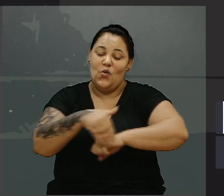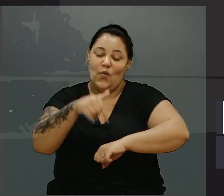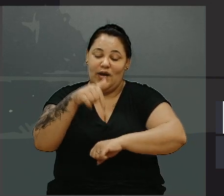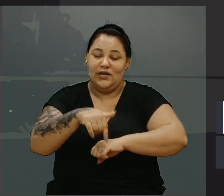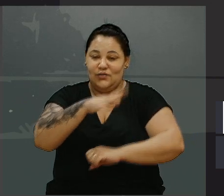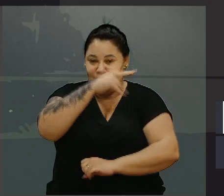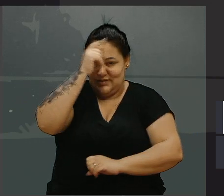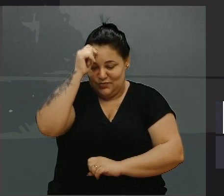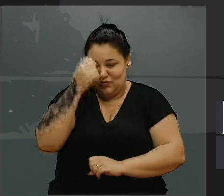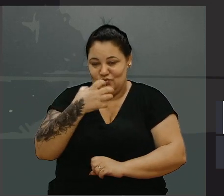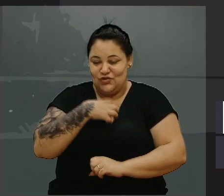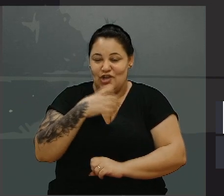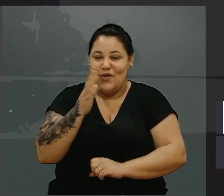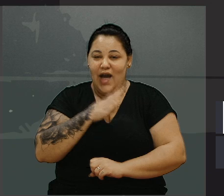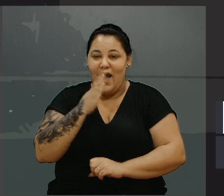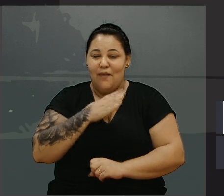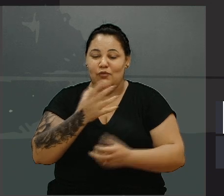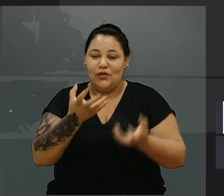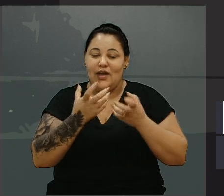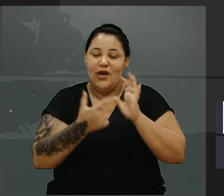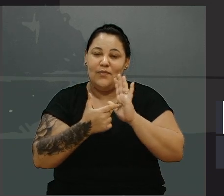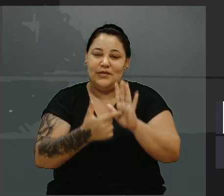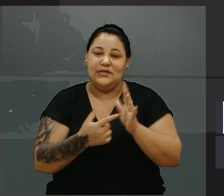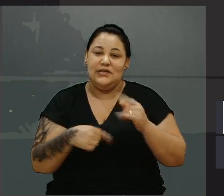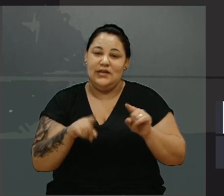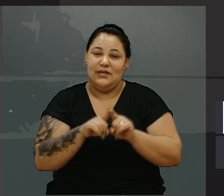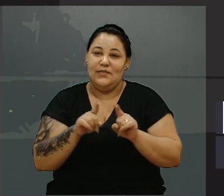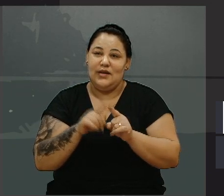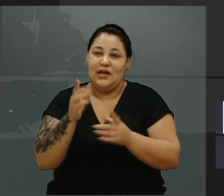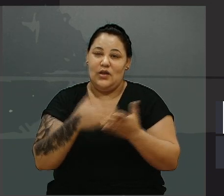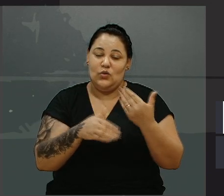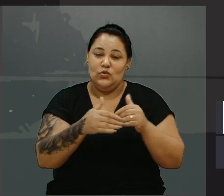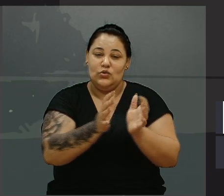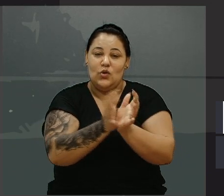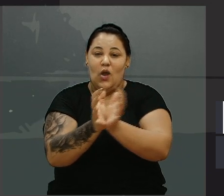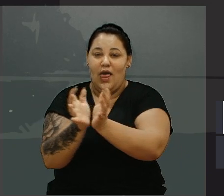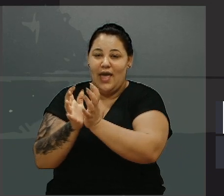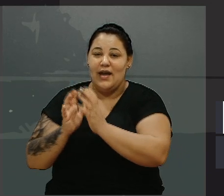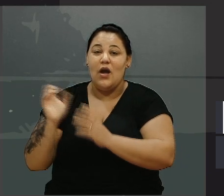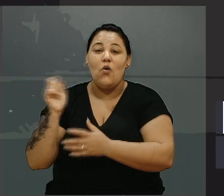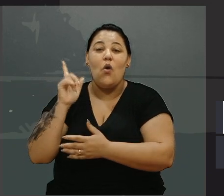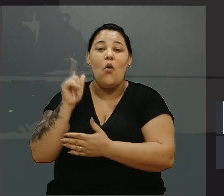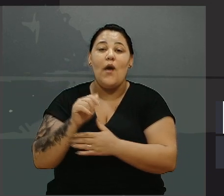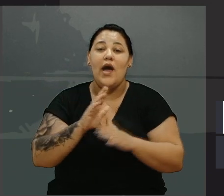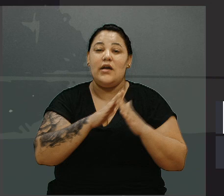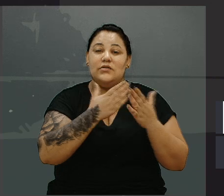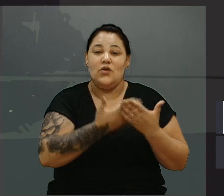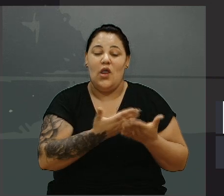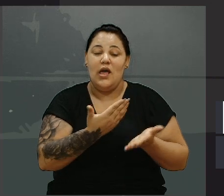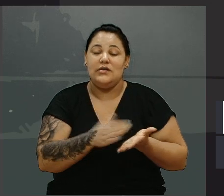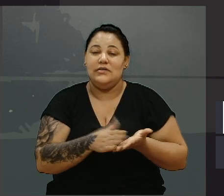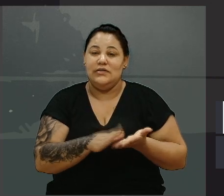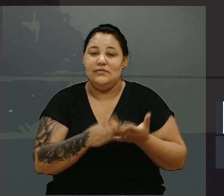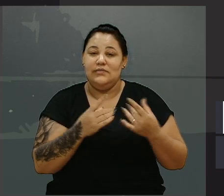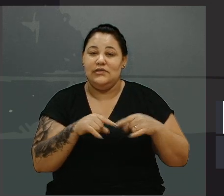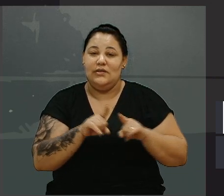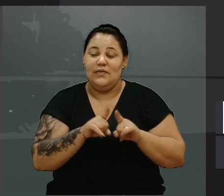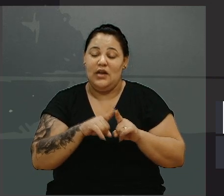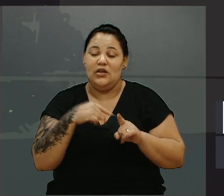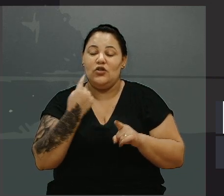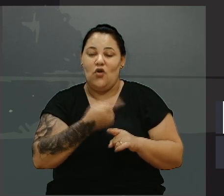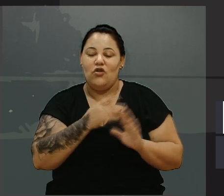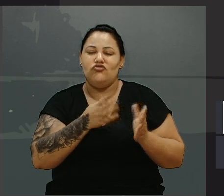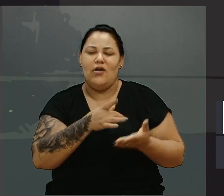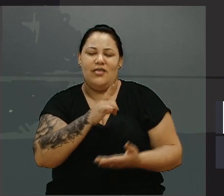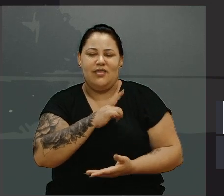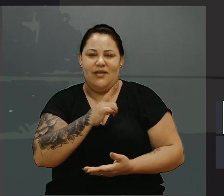forma muito rápida, quero apresentar aqui aos colegas quais são as escolas de samba. Nós já tivemos, em